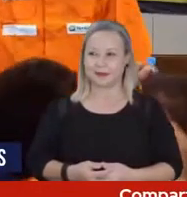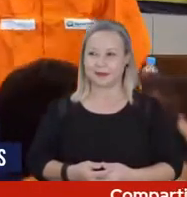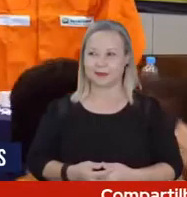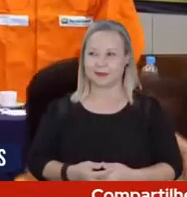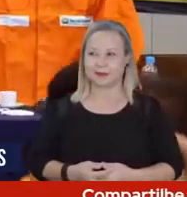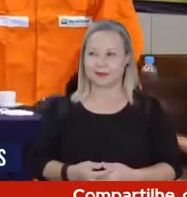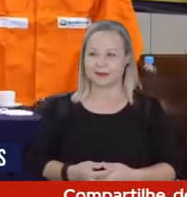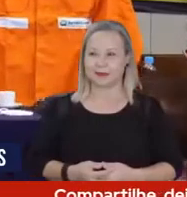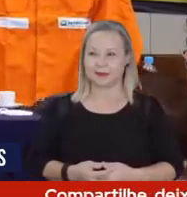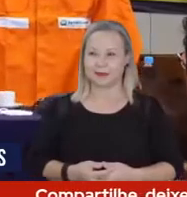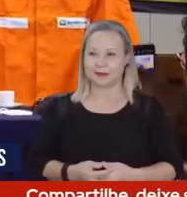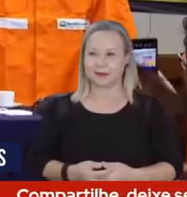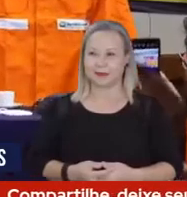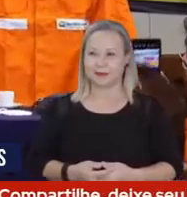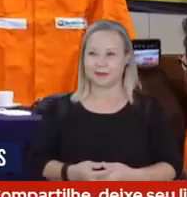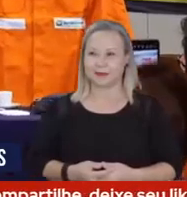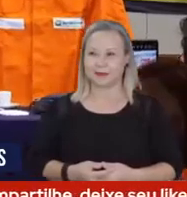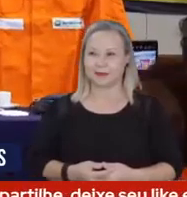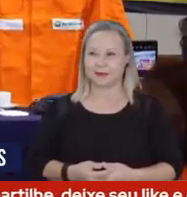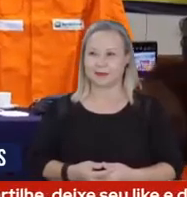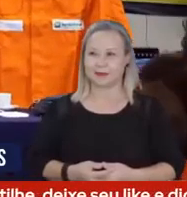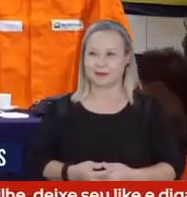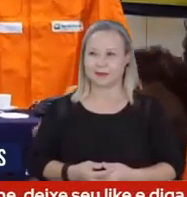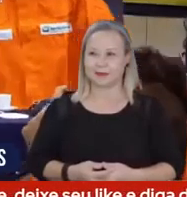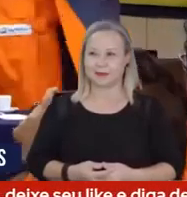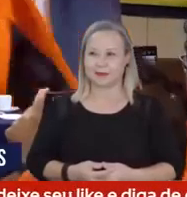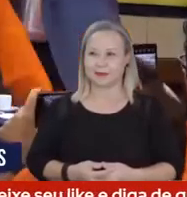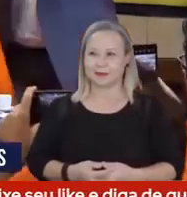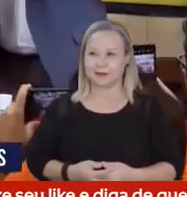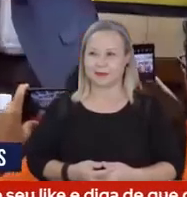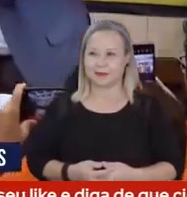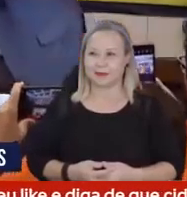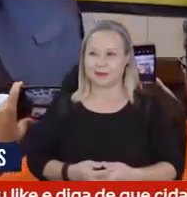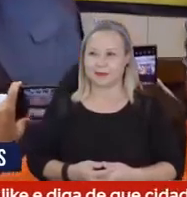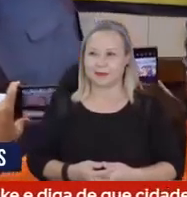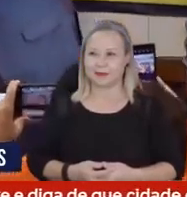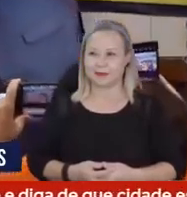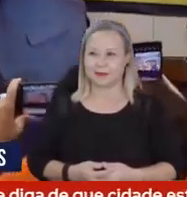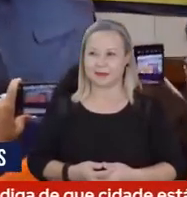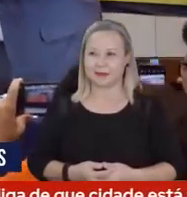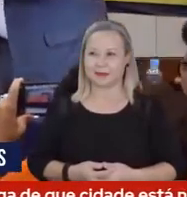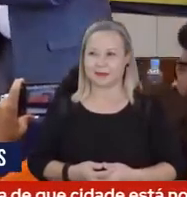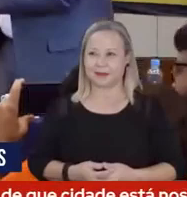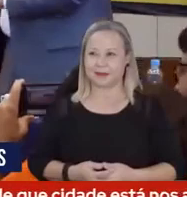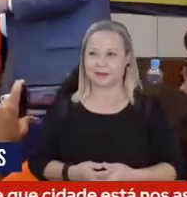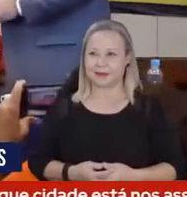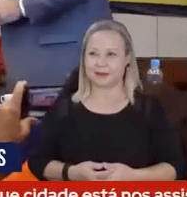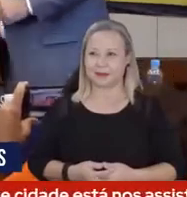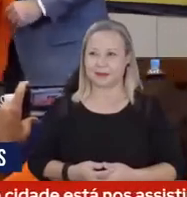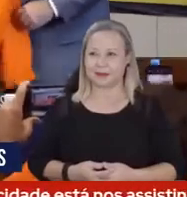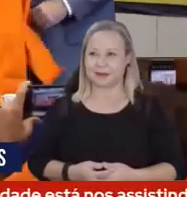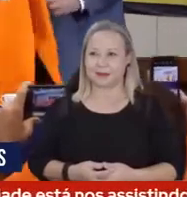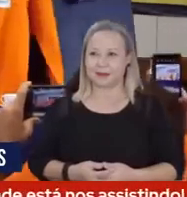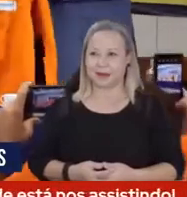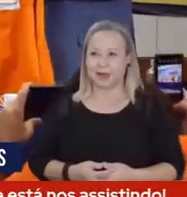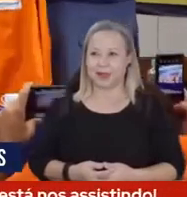Thank you. Aqui agora, aqui,